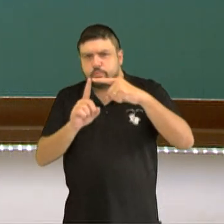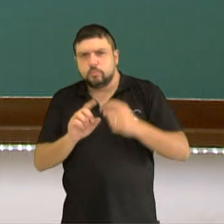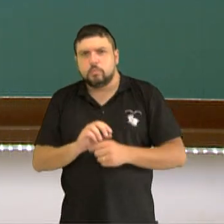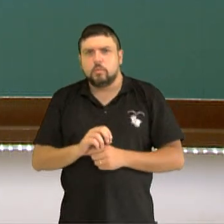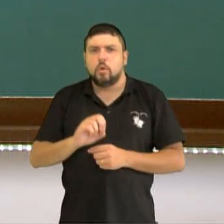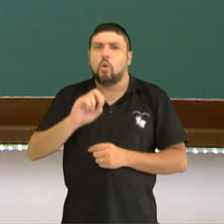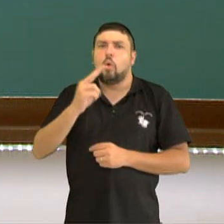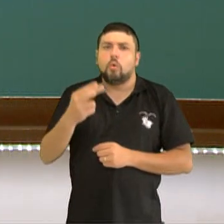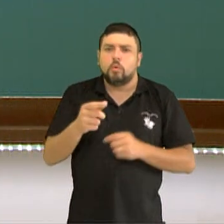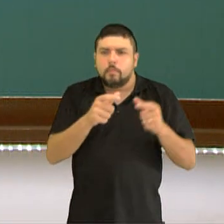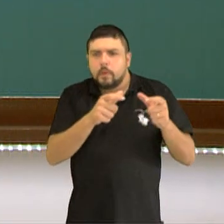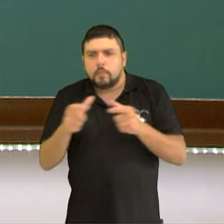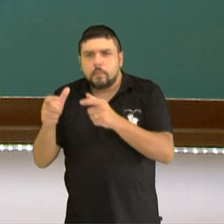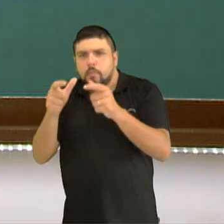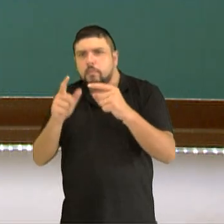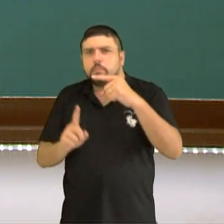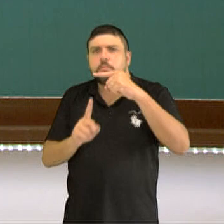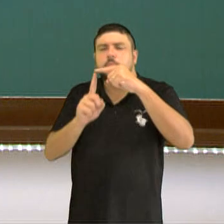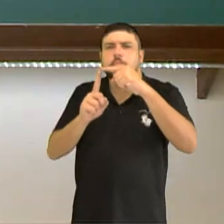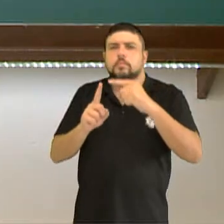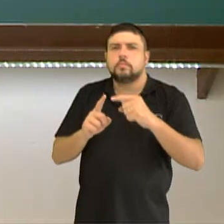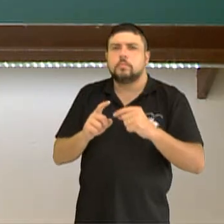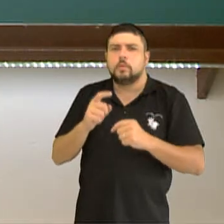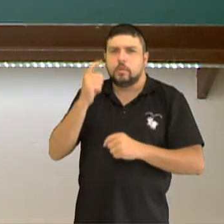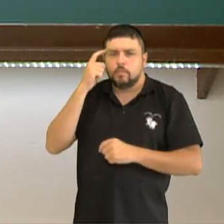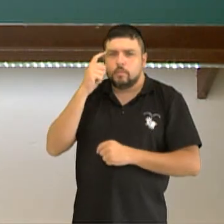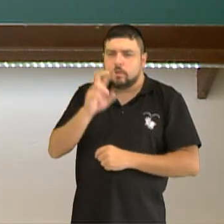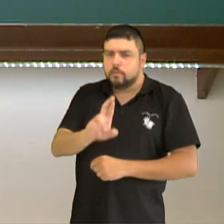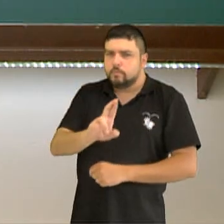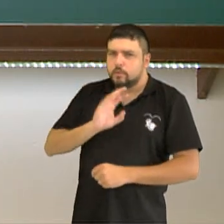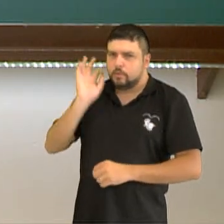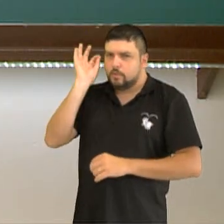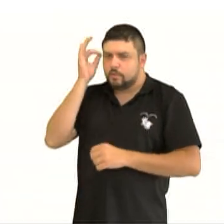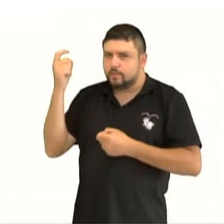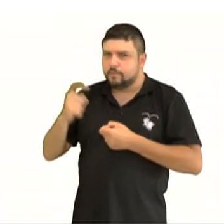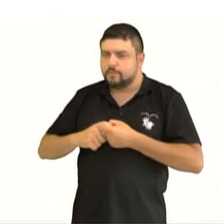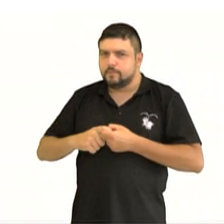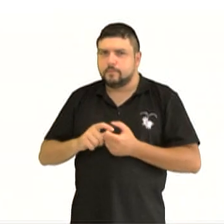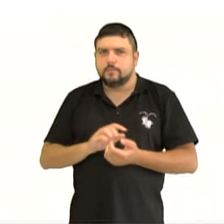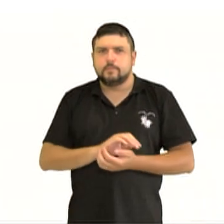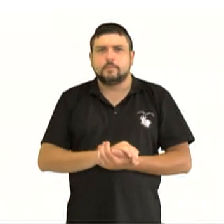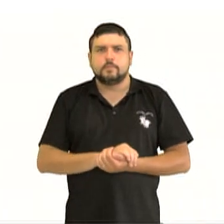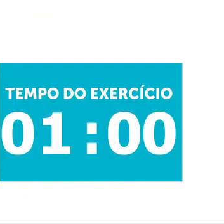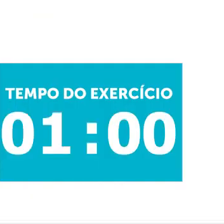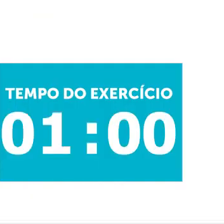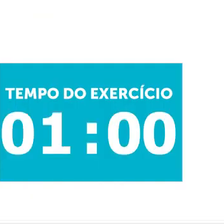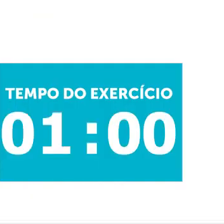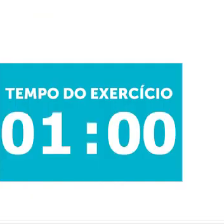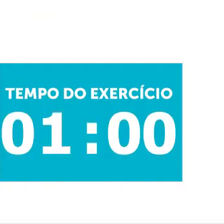a localização de pontos? Pensa rapidinho que a gente já corrige com você.